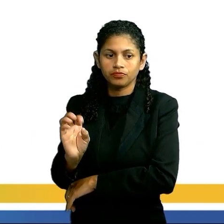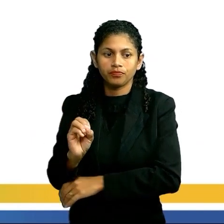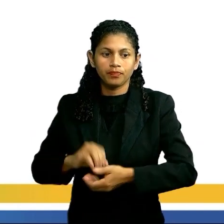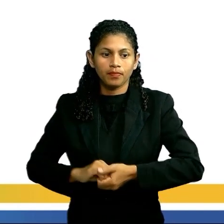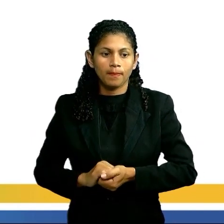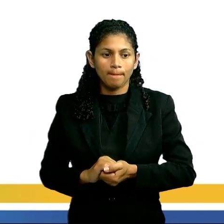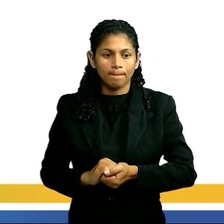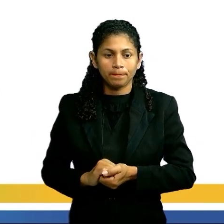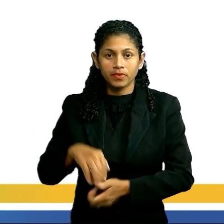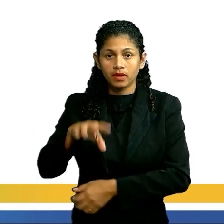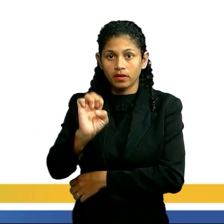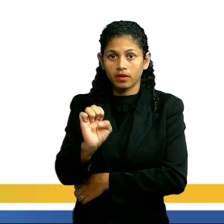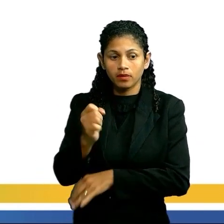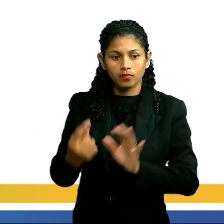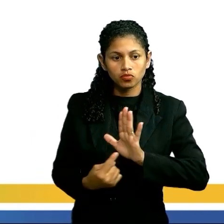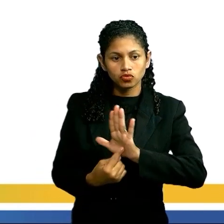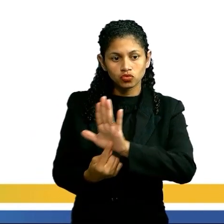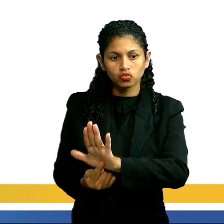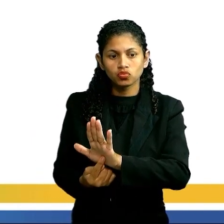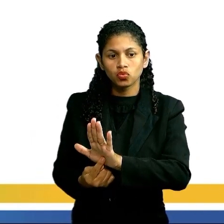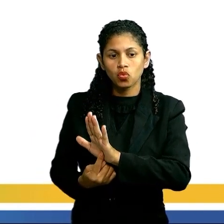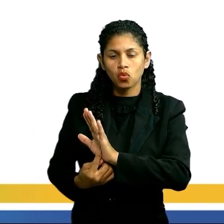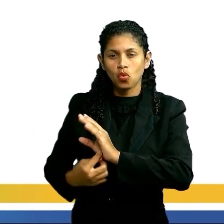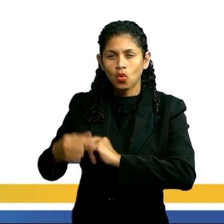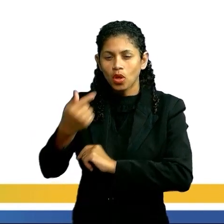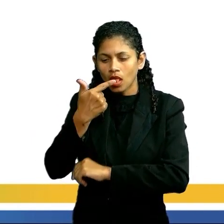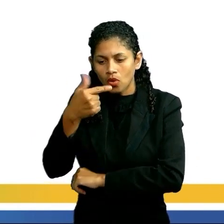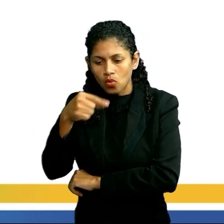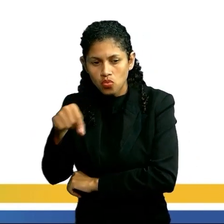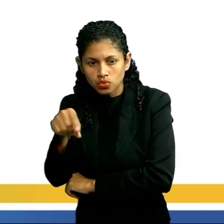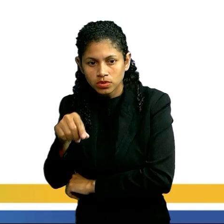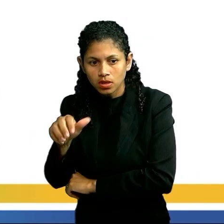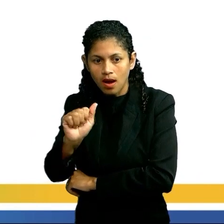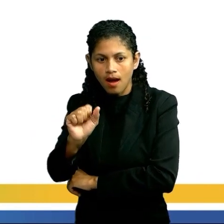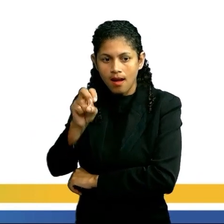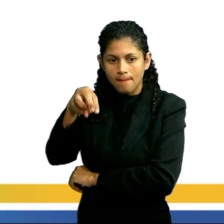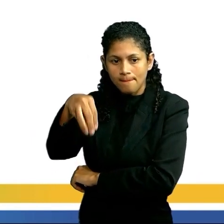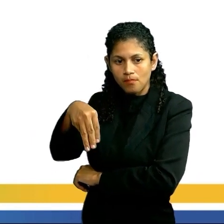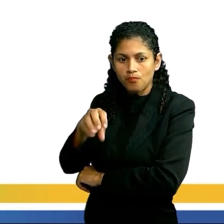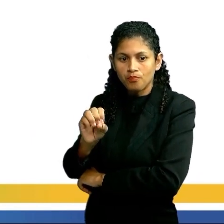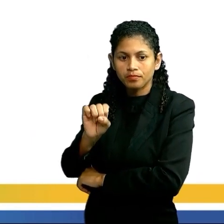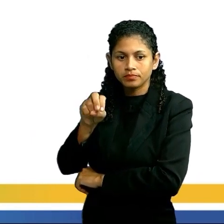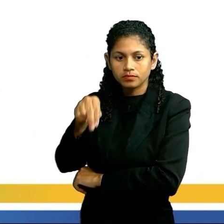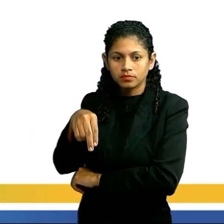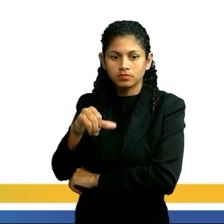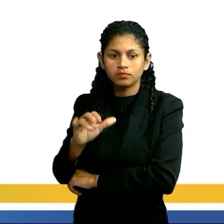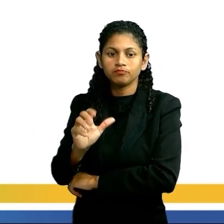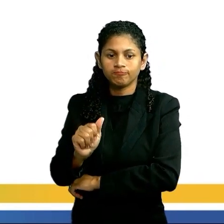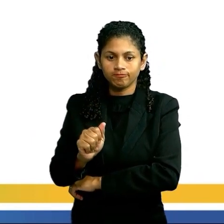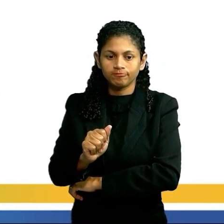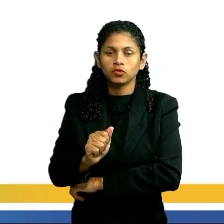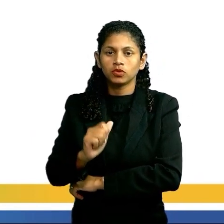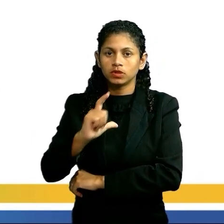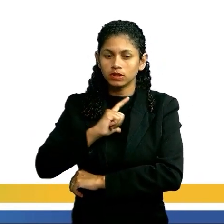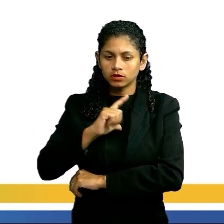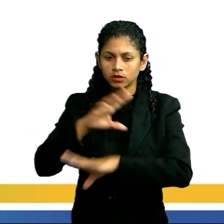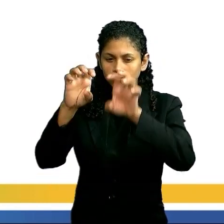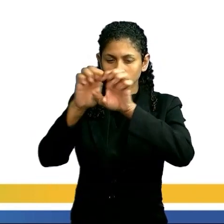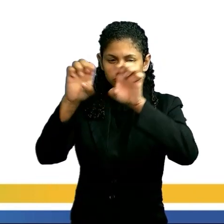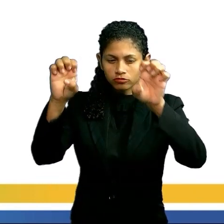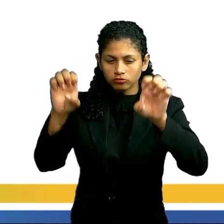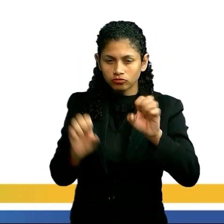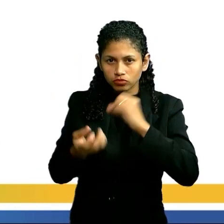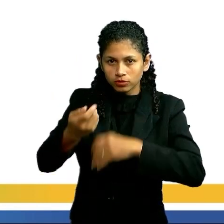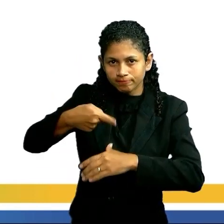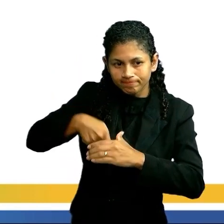que o sal de amônia possui estrutura interna covalente. Também o texto informado não diz isso. Então,